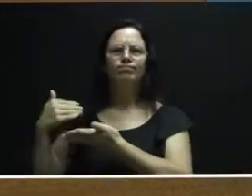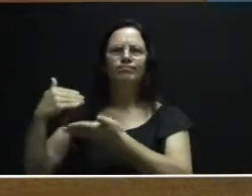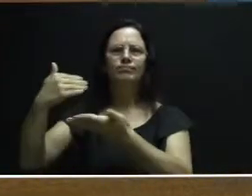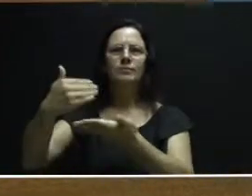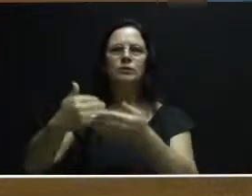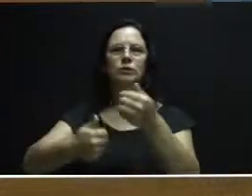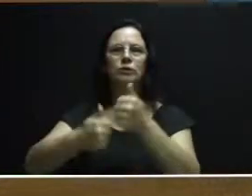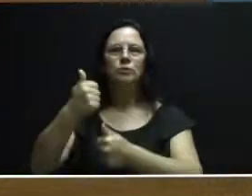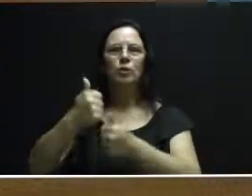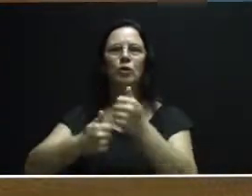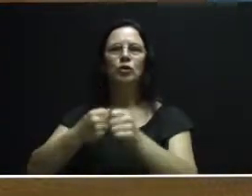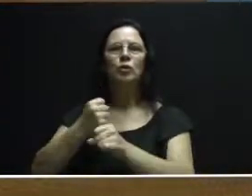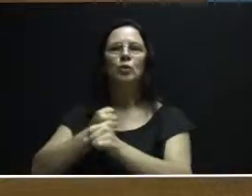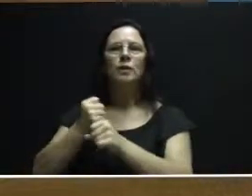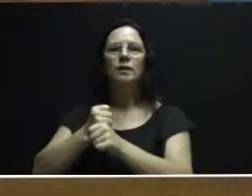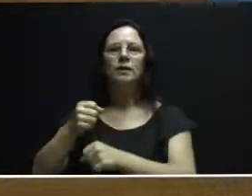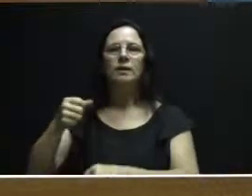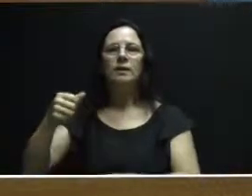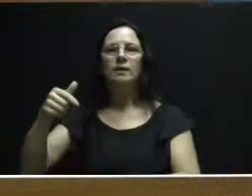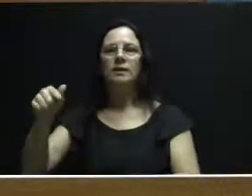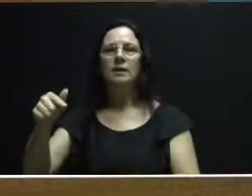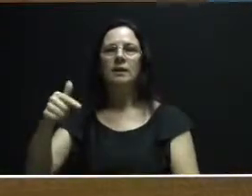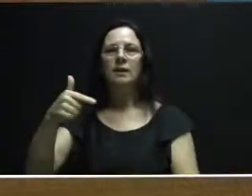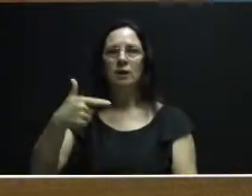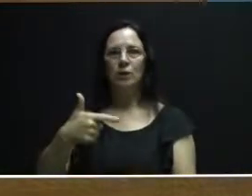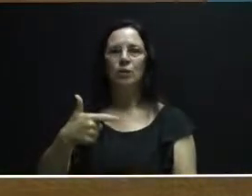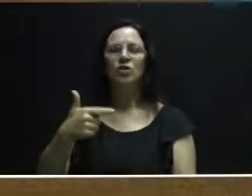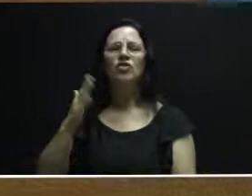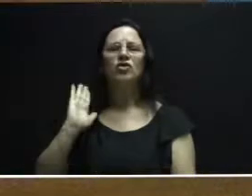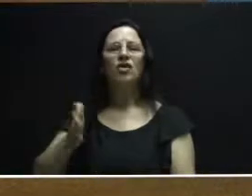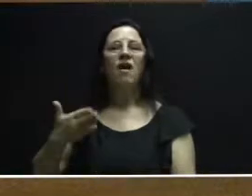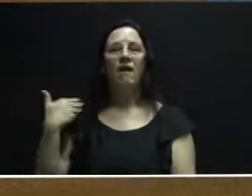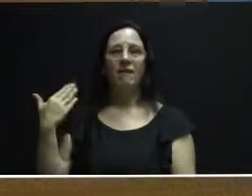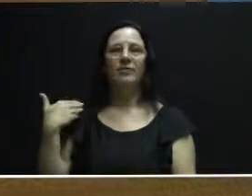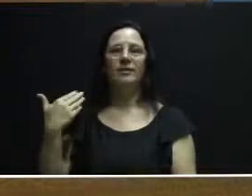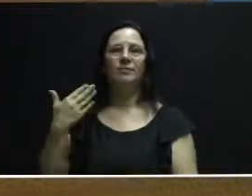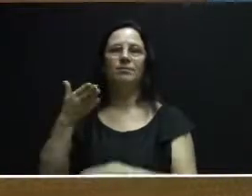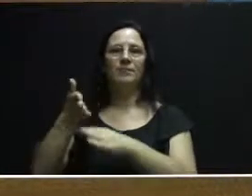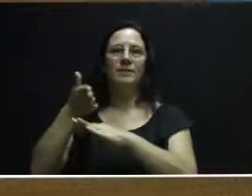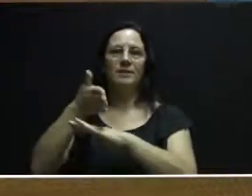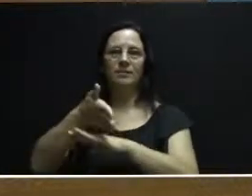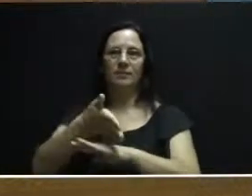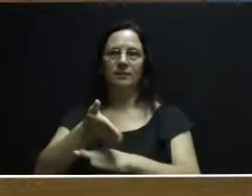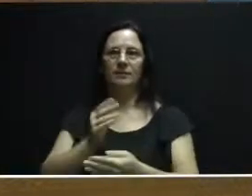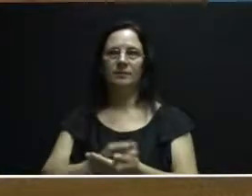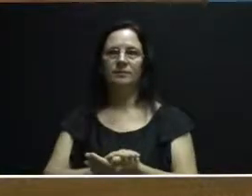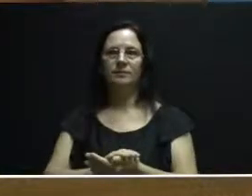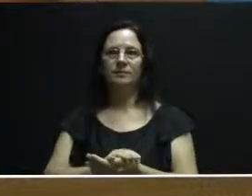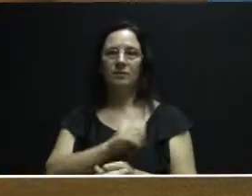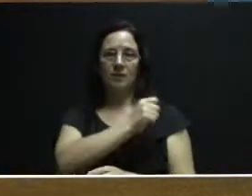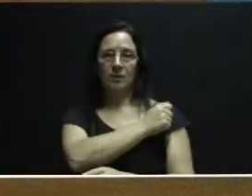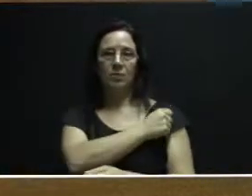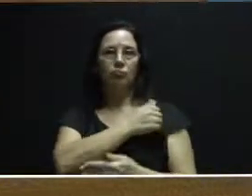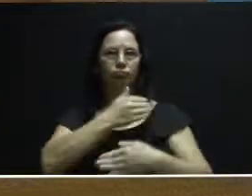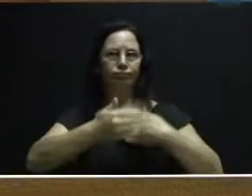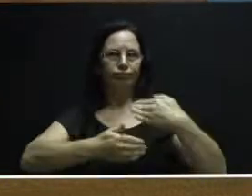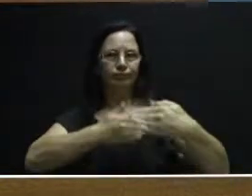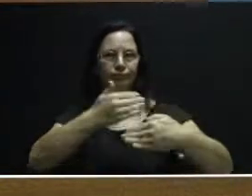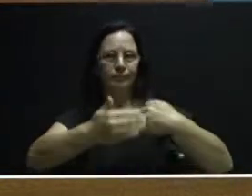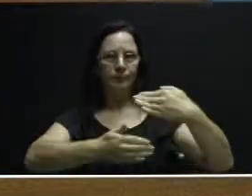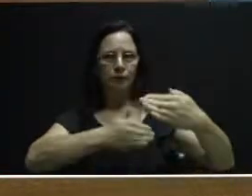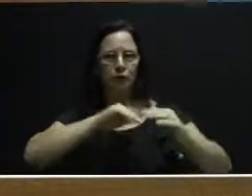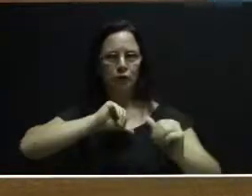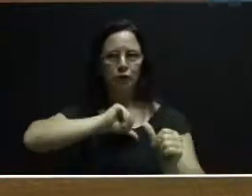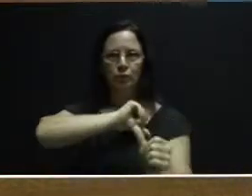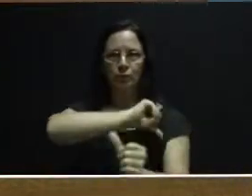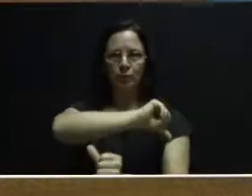desde 72, porque em 72 eu já era atleta de Cubatão. Então, eu passei por essas estruturas